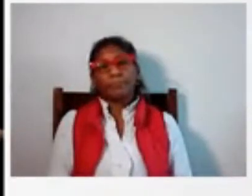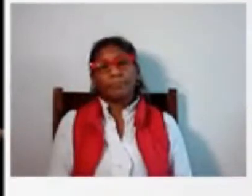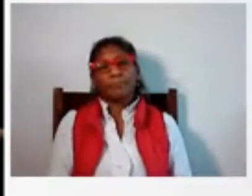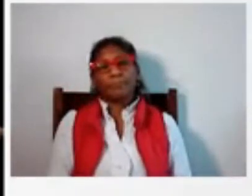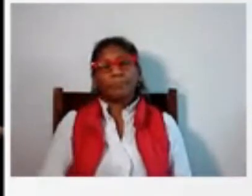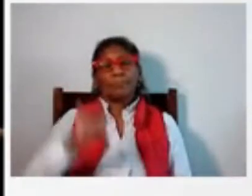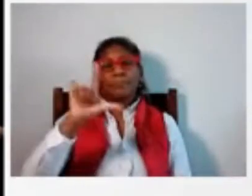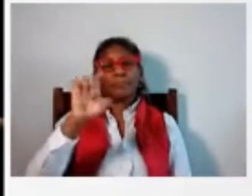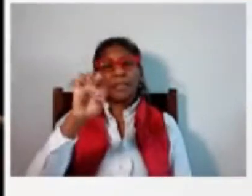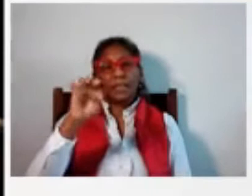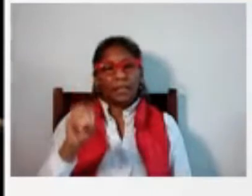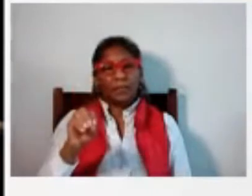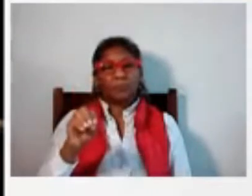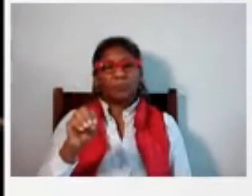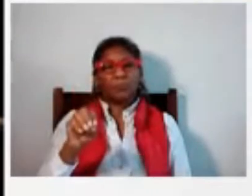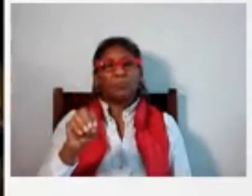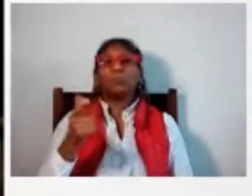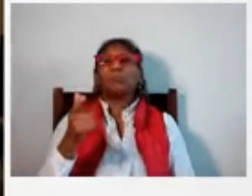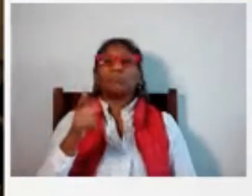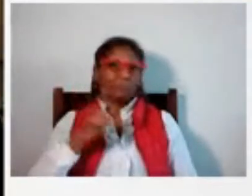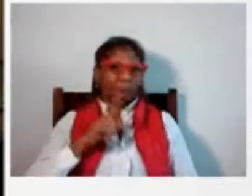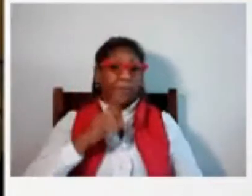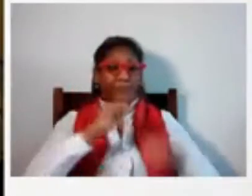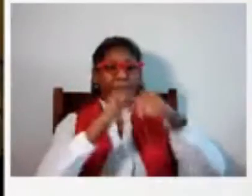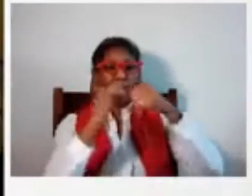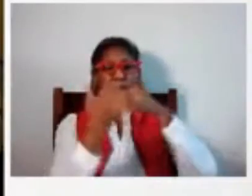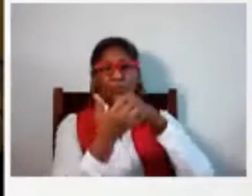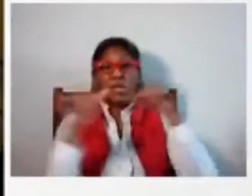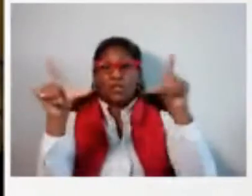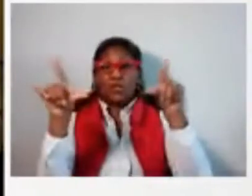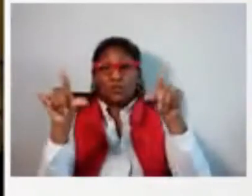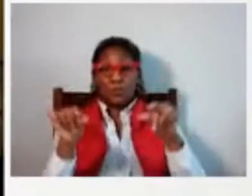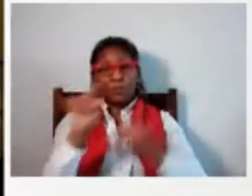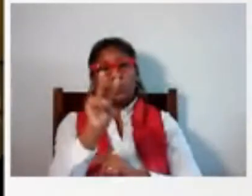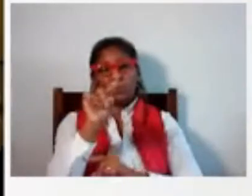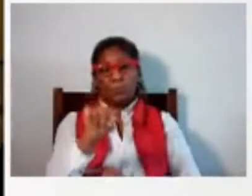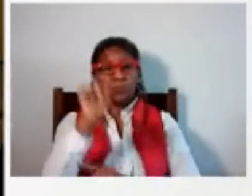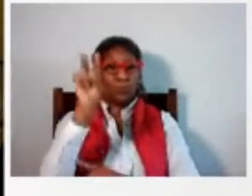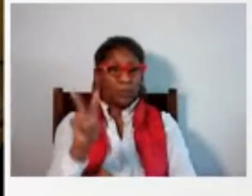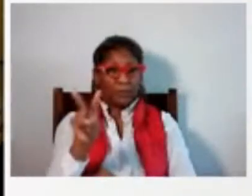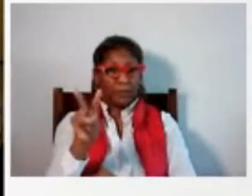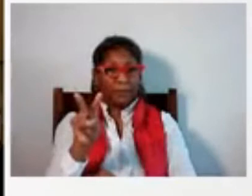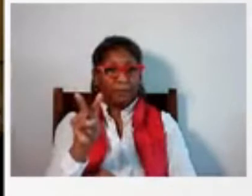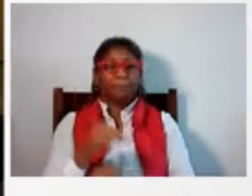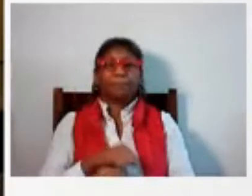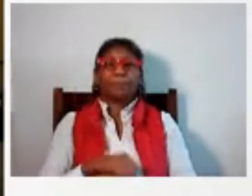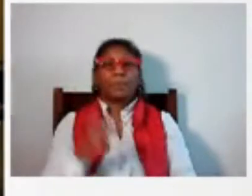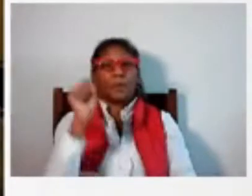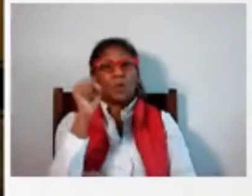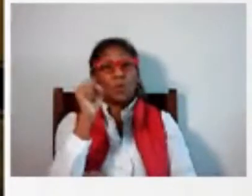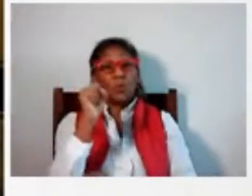leitos ocupados por Covid, e que agora baixou para 2,2. Então, leitos